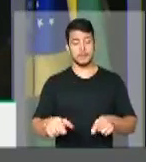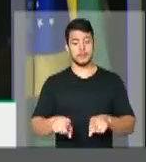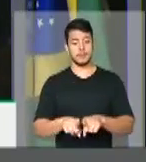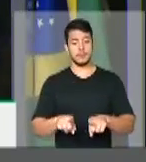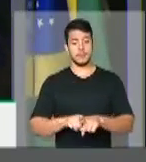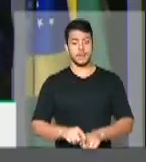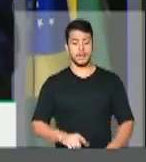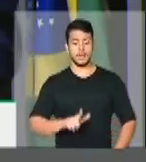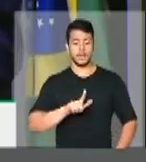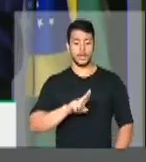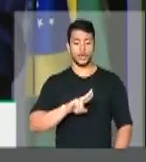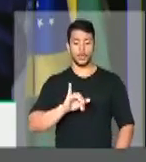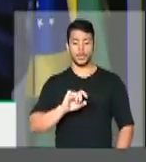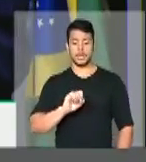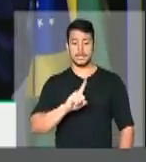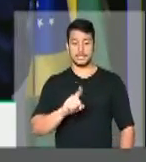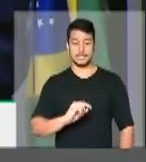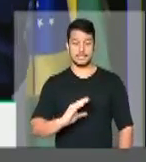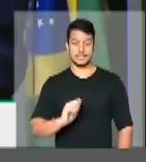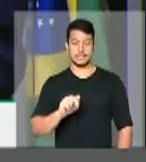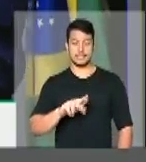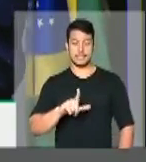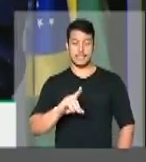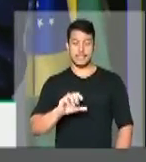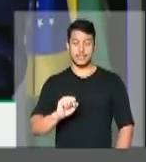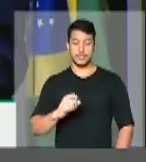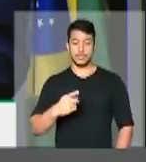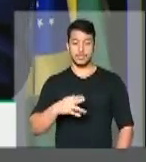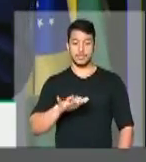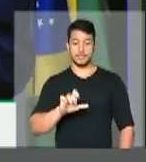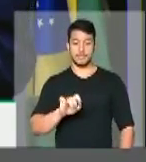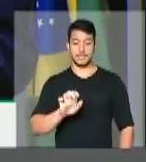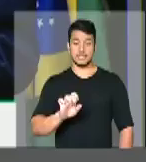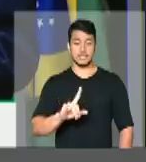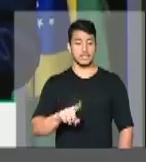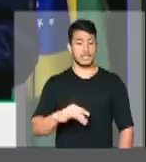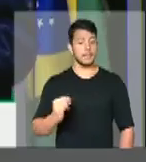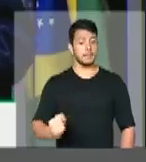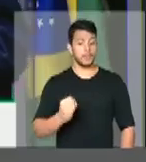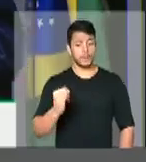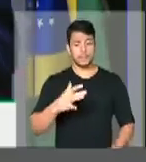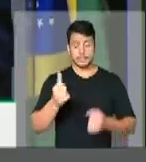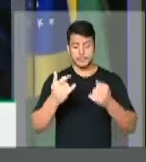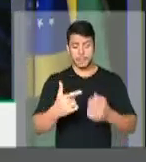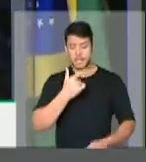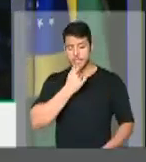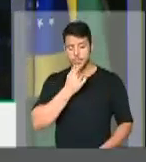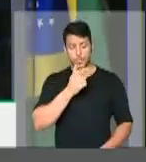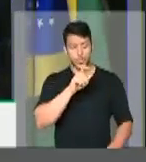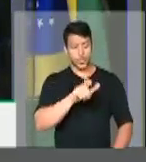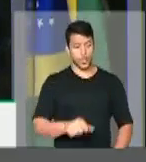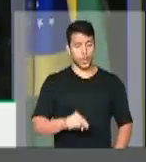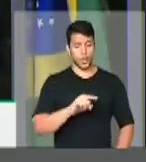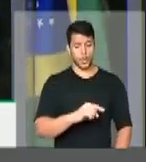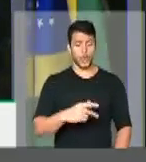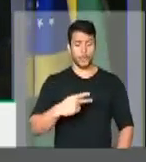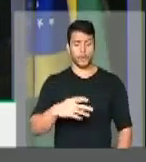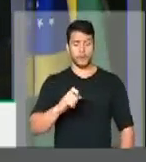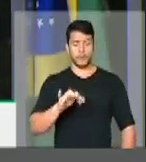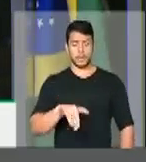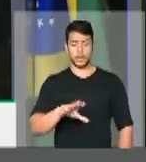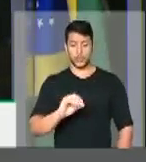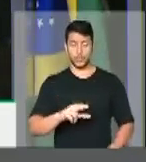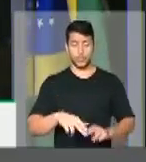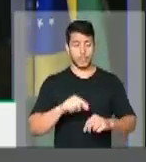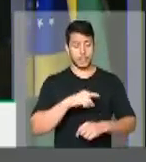Prestes. Então, senhor presidente, é muito importante a ponderação de Marcos Antônio Vila, temos um pouco repensar a história da ditadura,